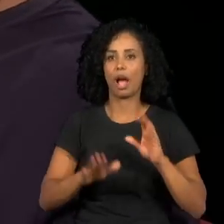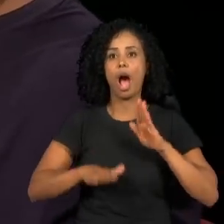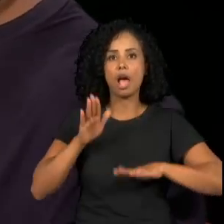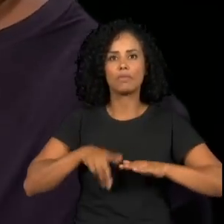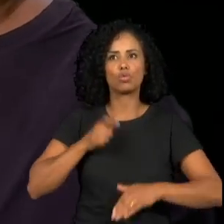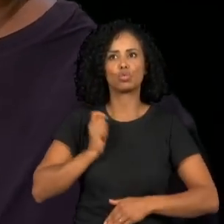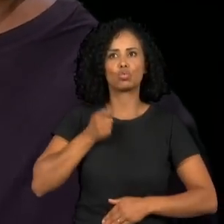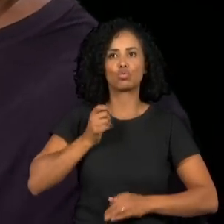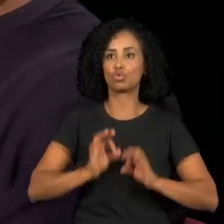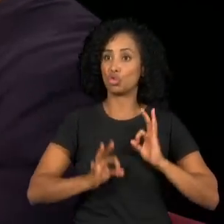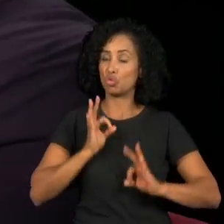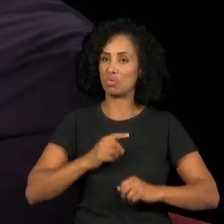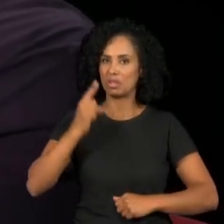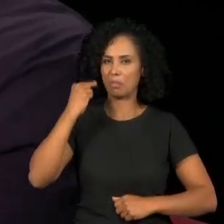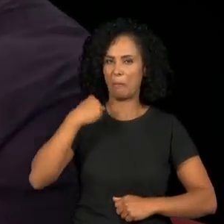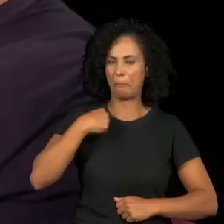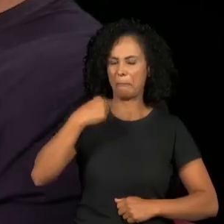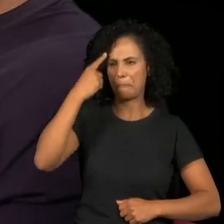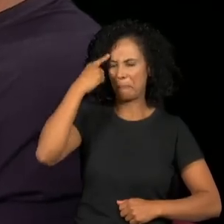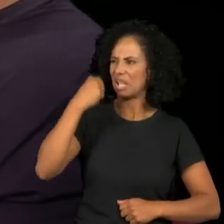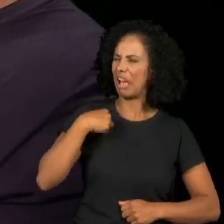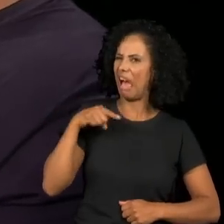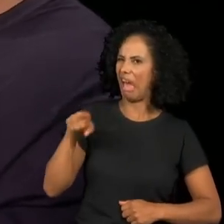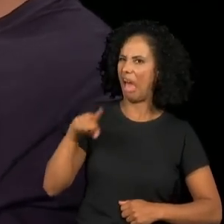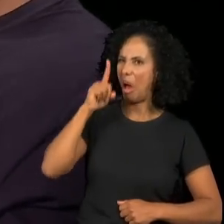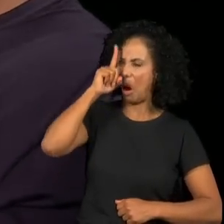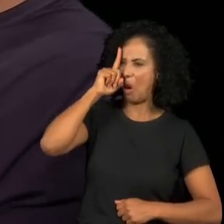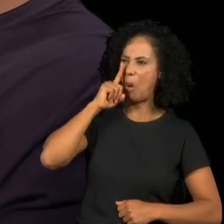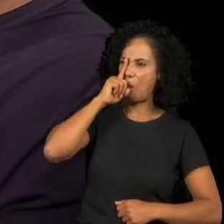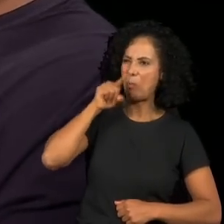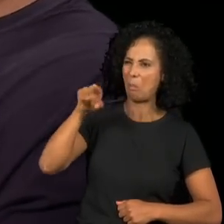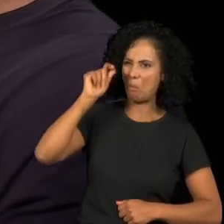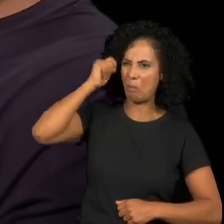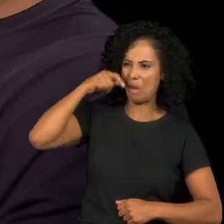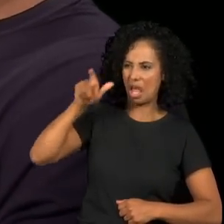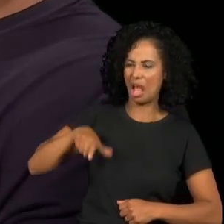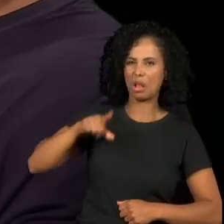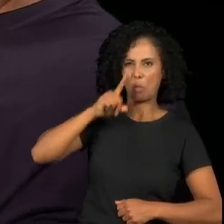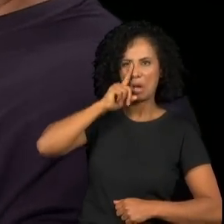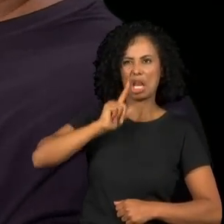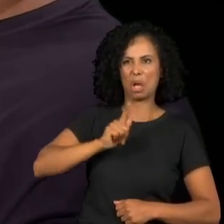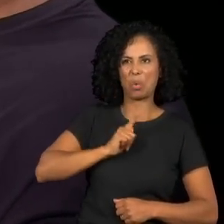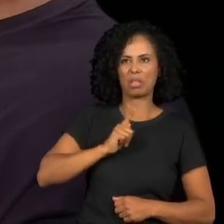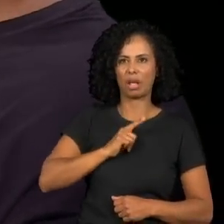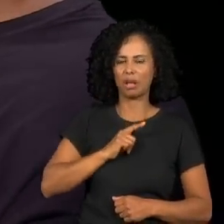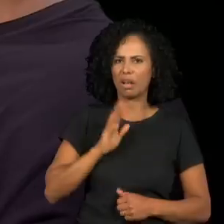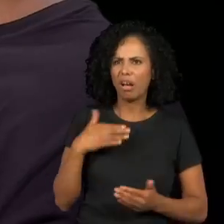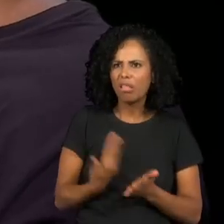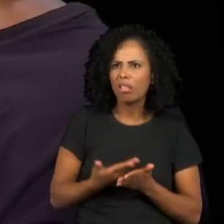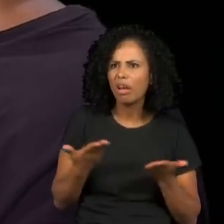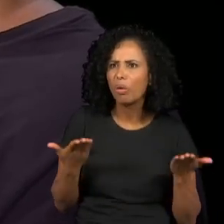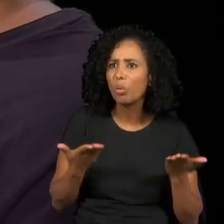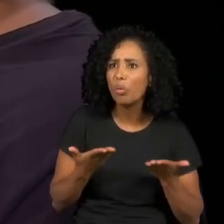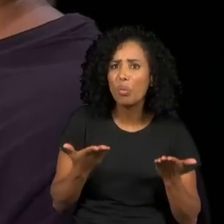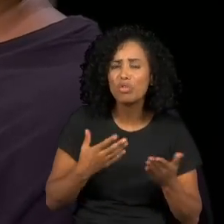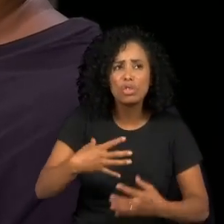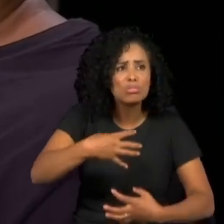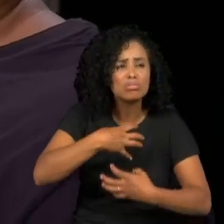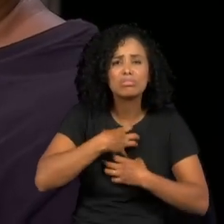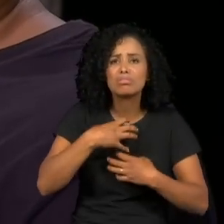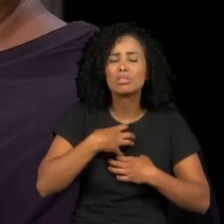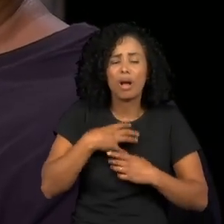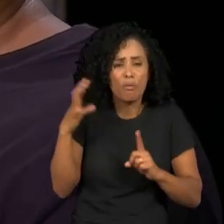que eu sou mesmo uma ameaça para aquela pessoa. E isso aí vira uma loucura. Até hoje eu